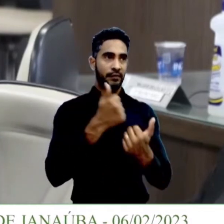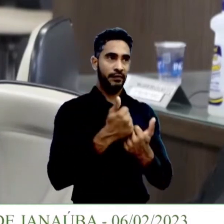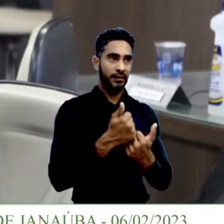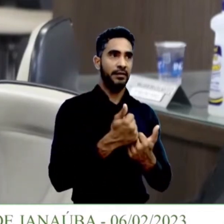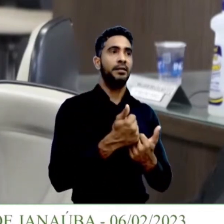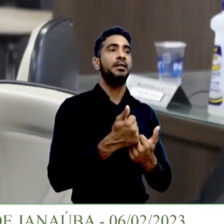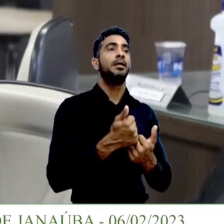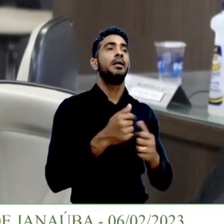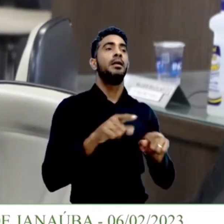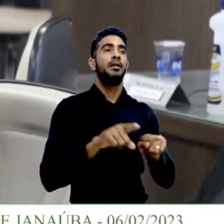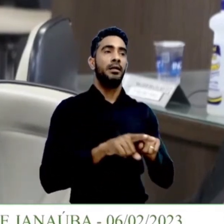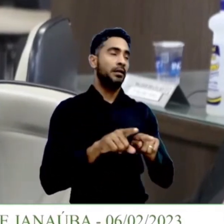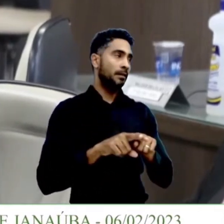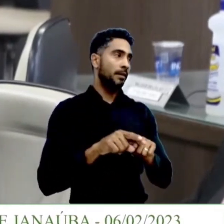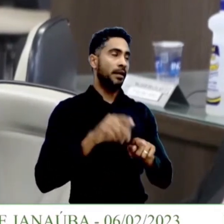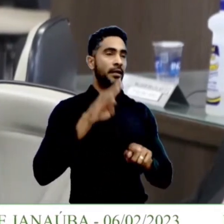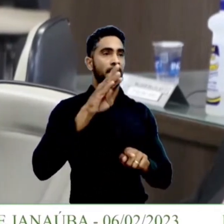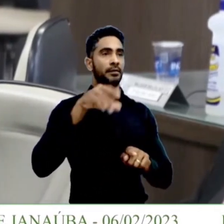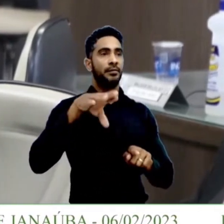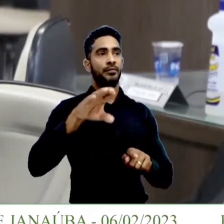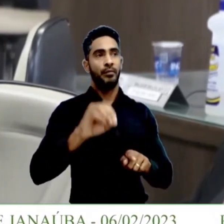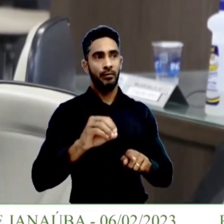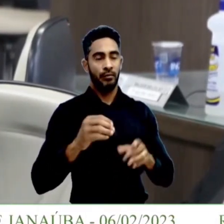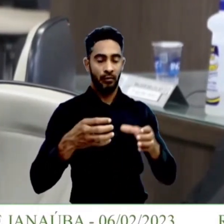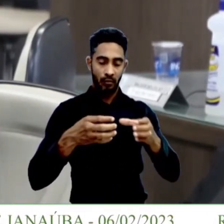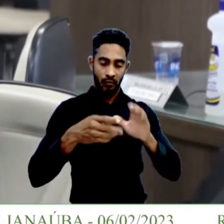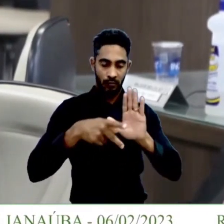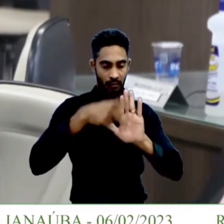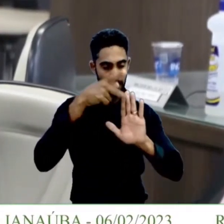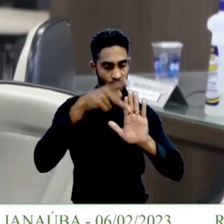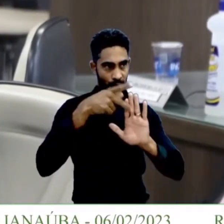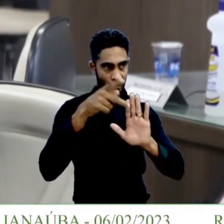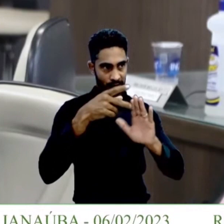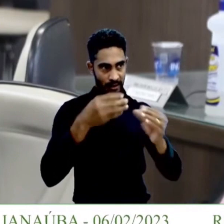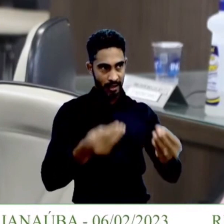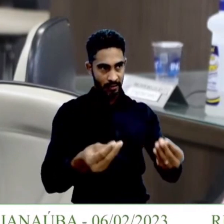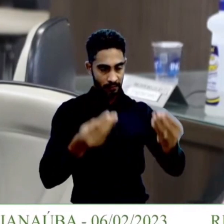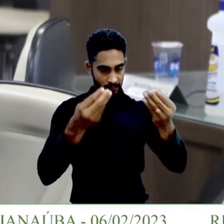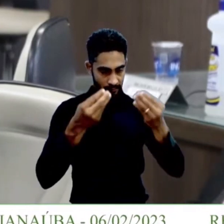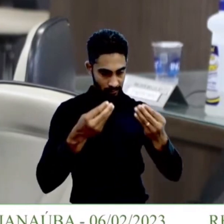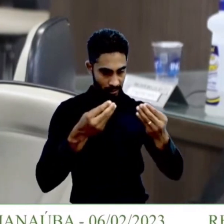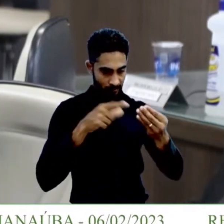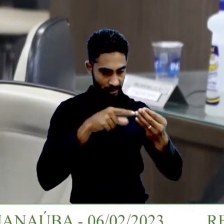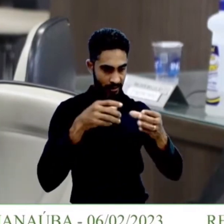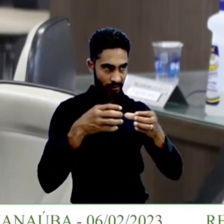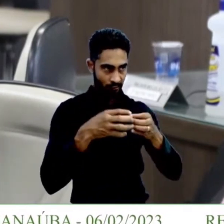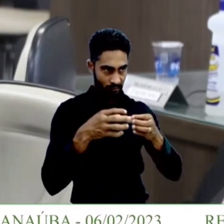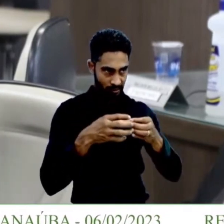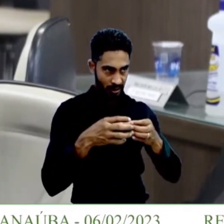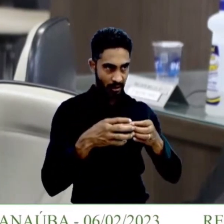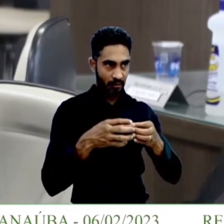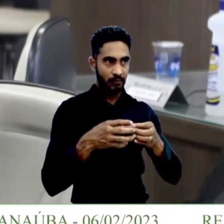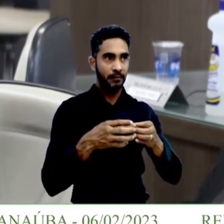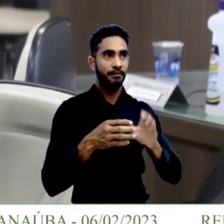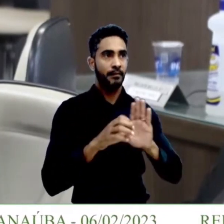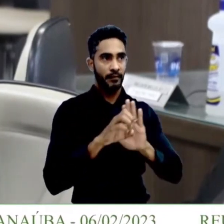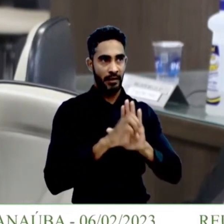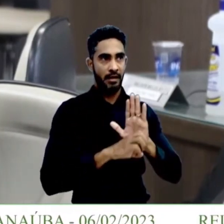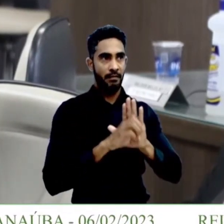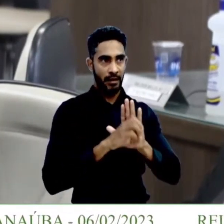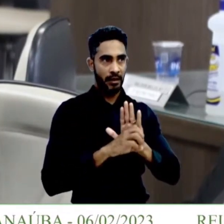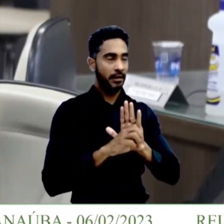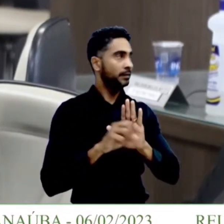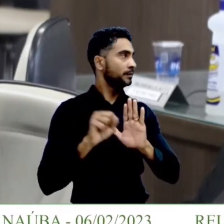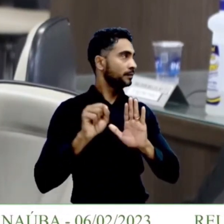membro, né, e tem os suplentes. Todo projeto tem que partir para essa comissão. Podemos colocar emendas,